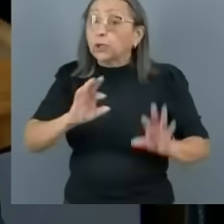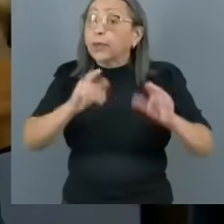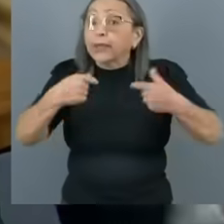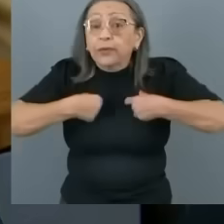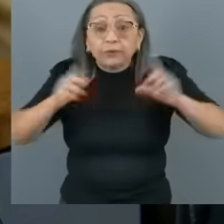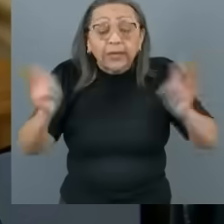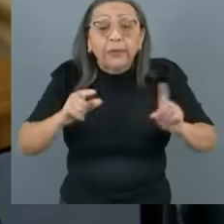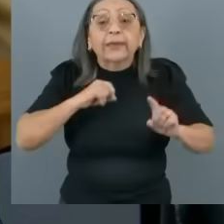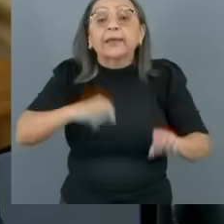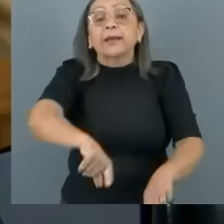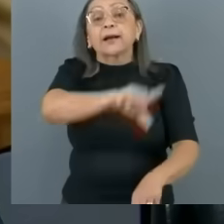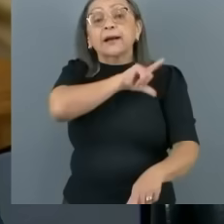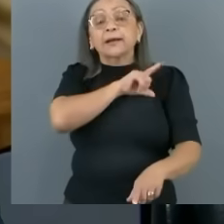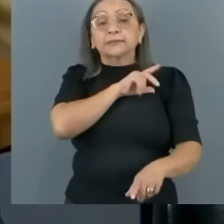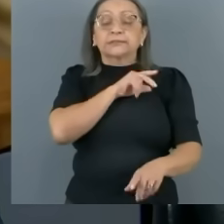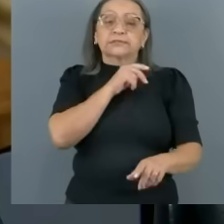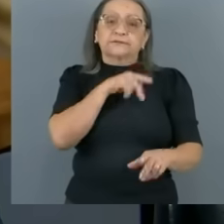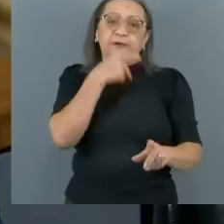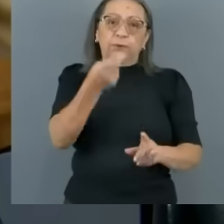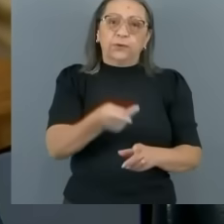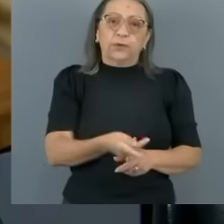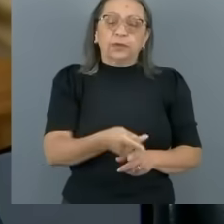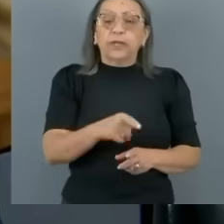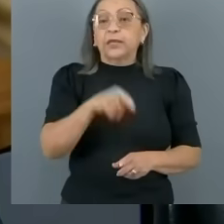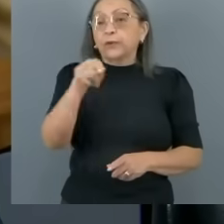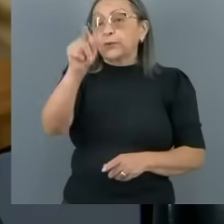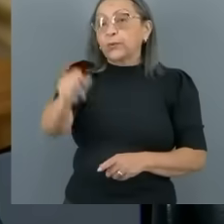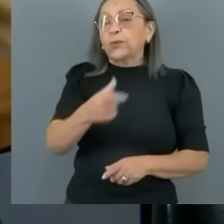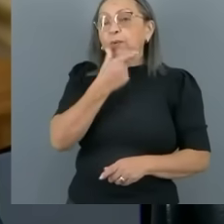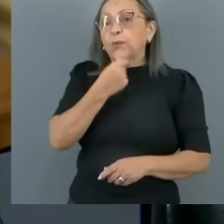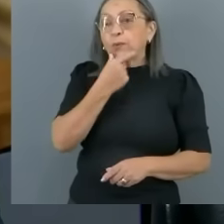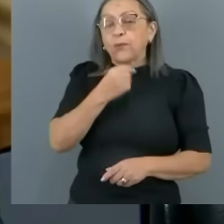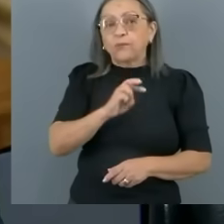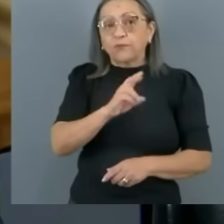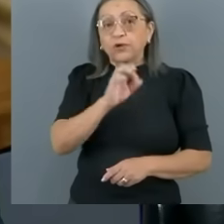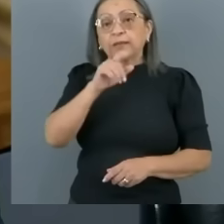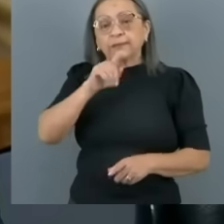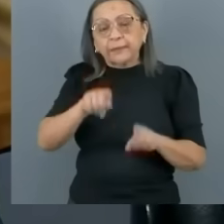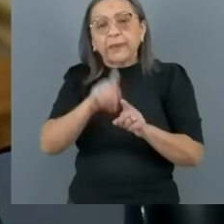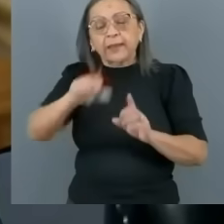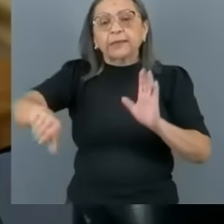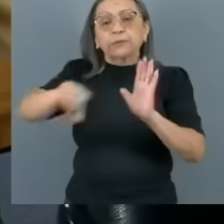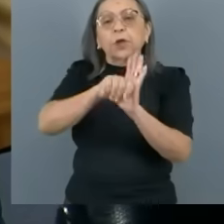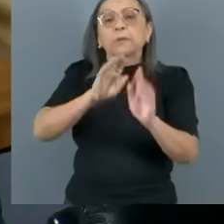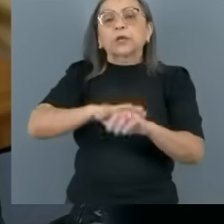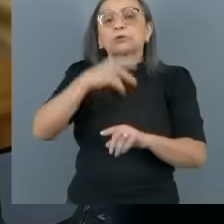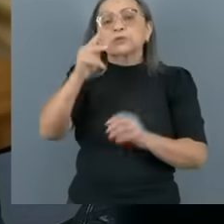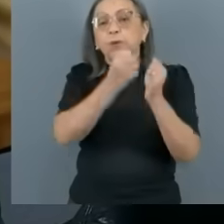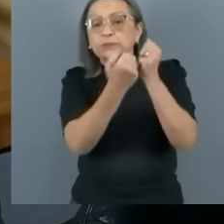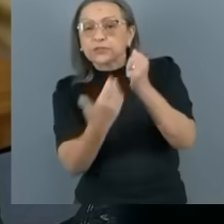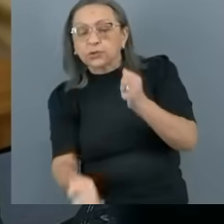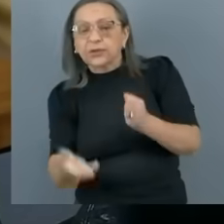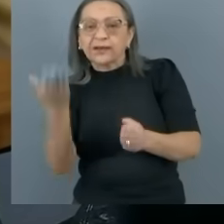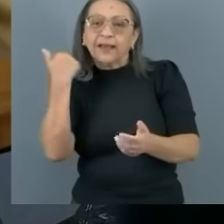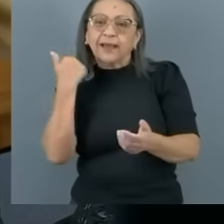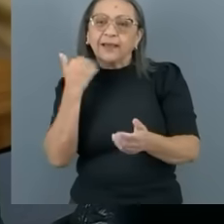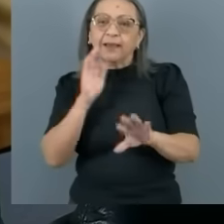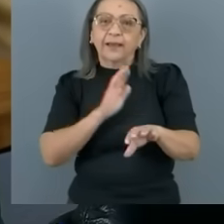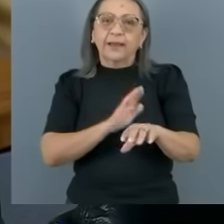me antecedeu. E o senhor Volney é outro criminoso, porque o seu assessor, naquela